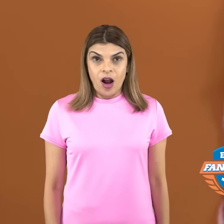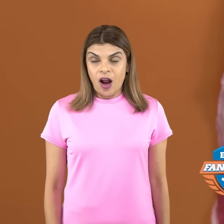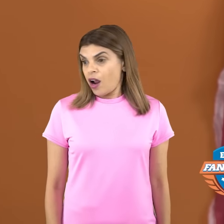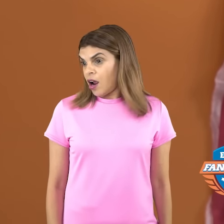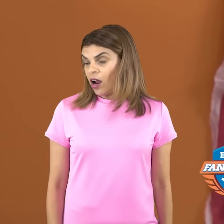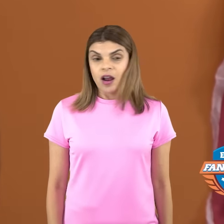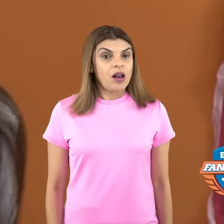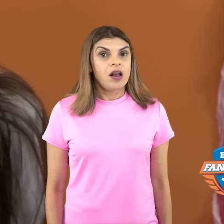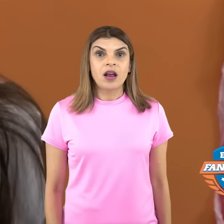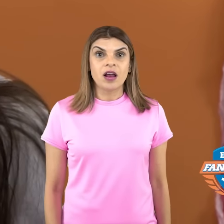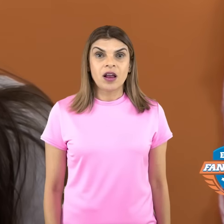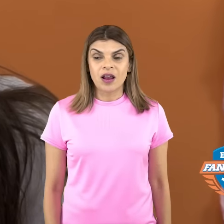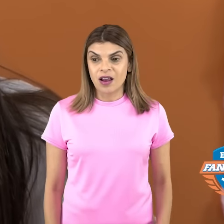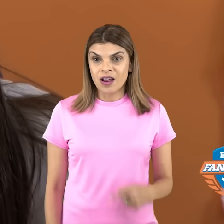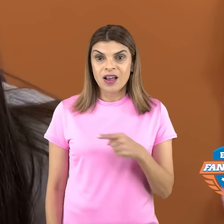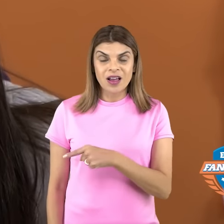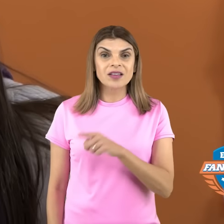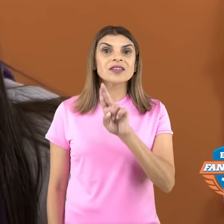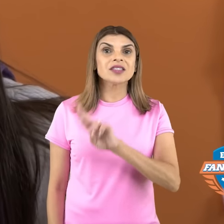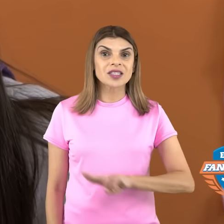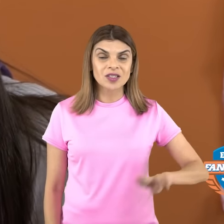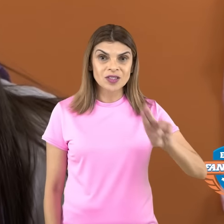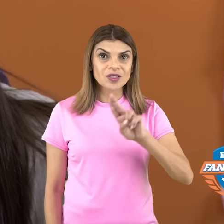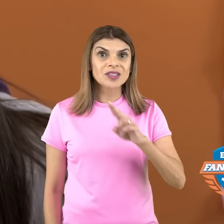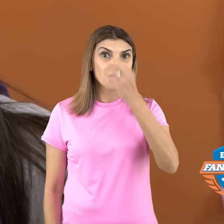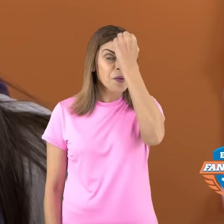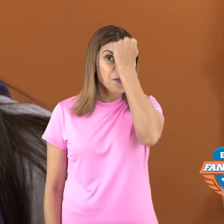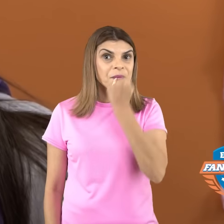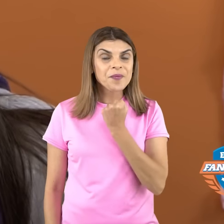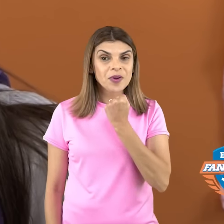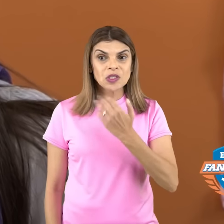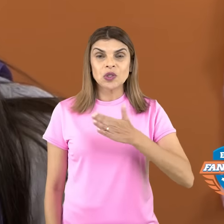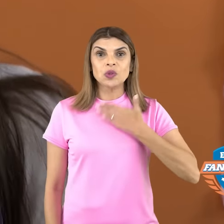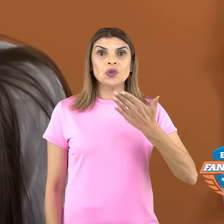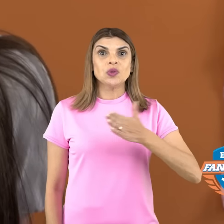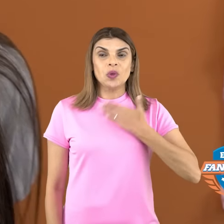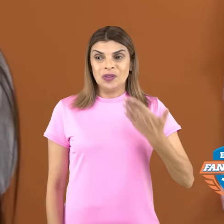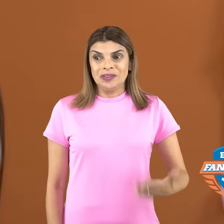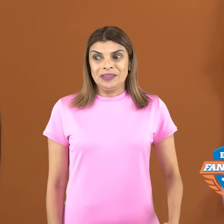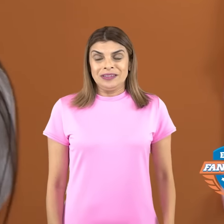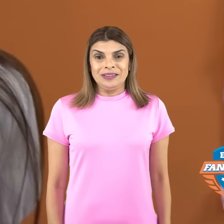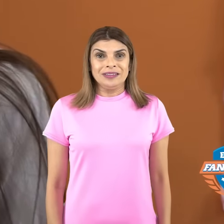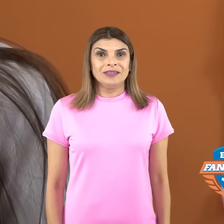Ei, aventureiras! Ela tá usando uma máscara muito assustadora!